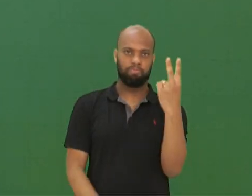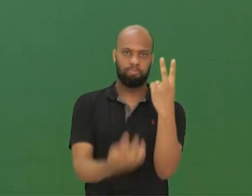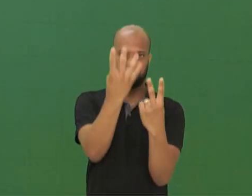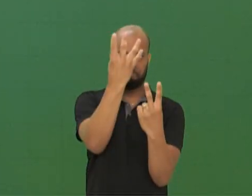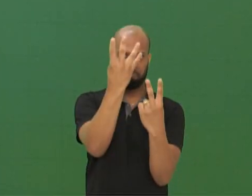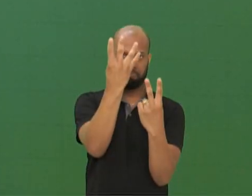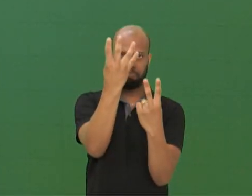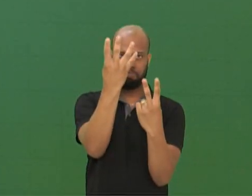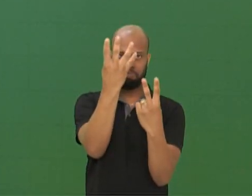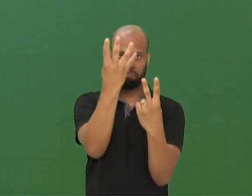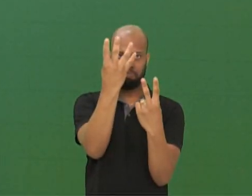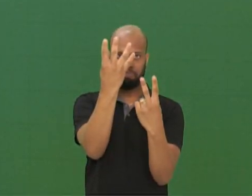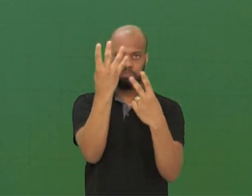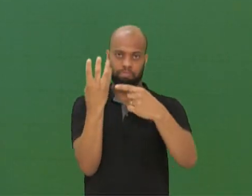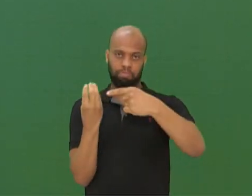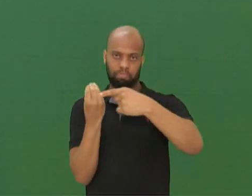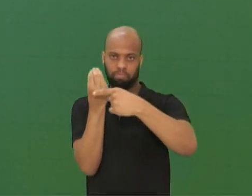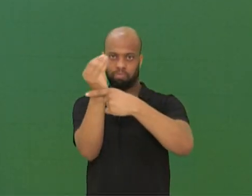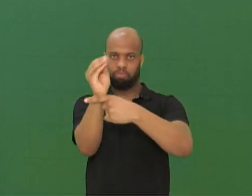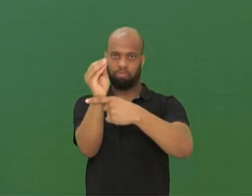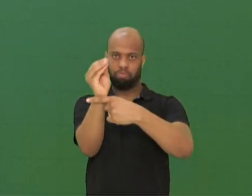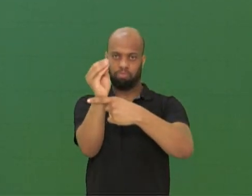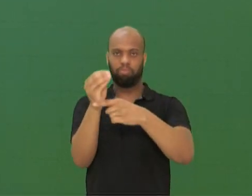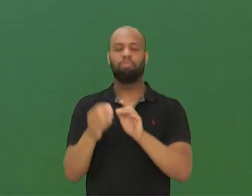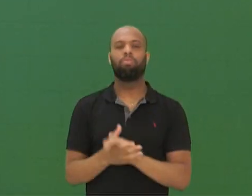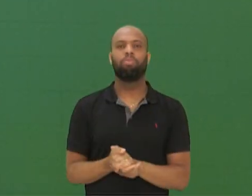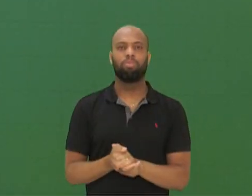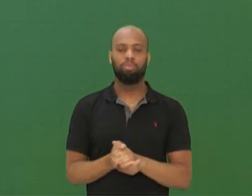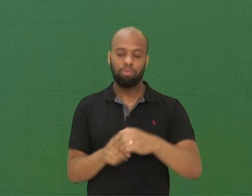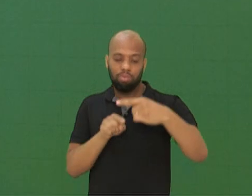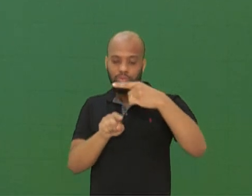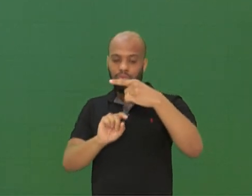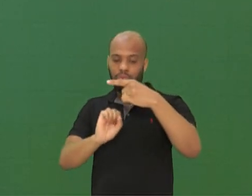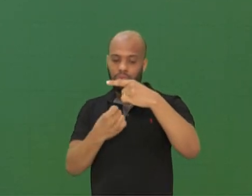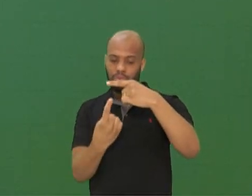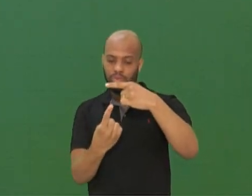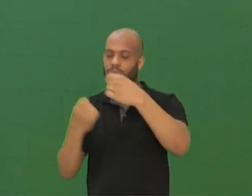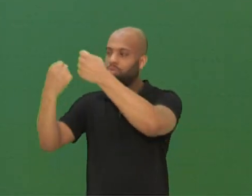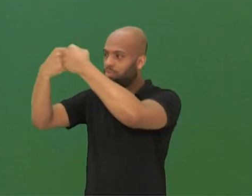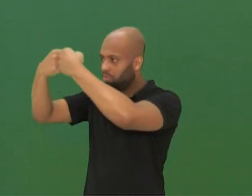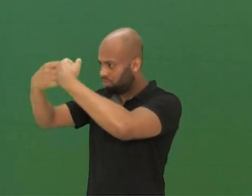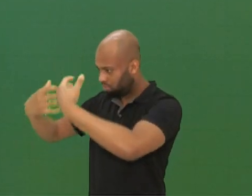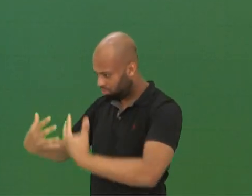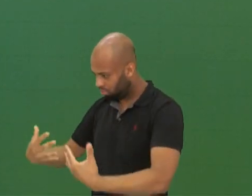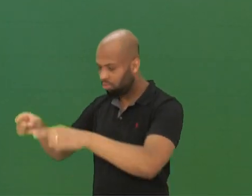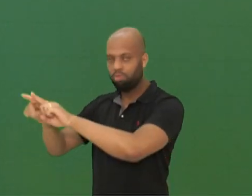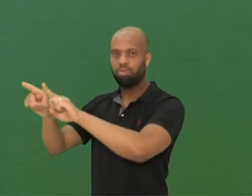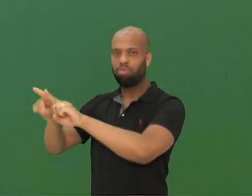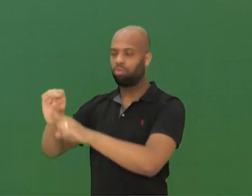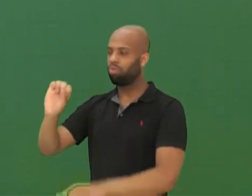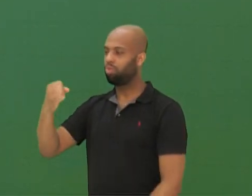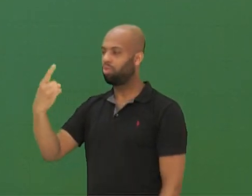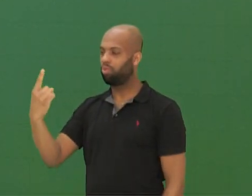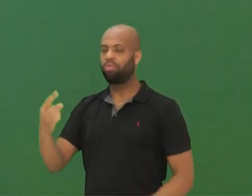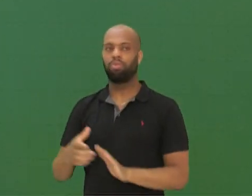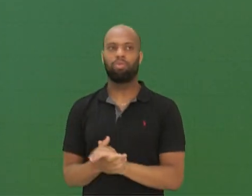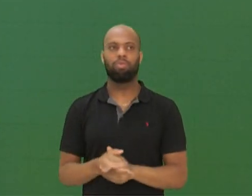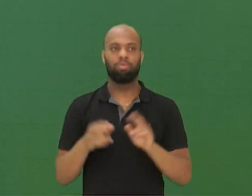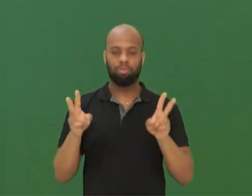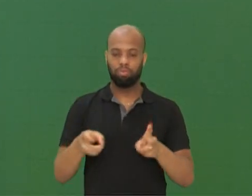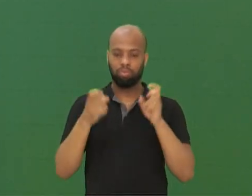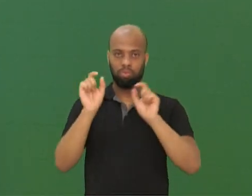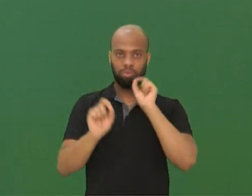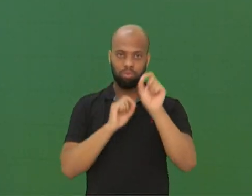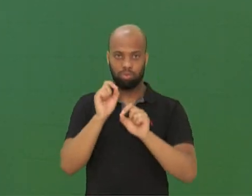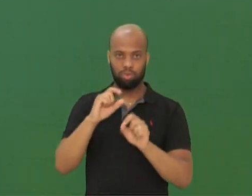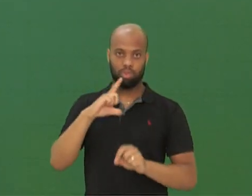inverter de alguma forma, usando as propriedades, para chegar na mesma base. Porque se a gente não chegar na mesma base, a gente não consegue resolver o